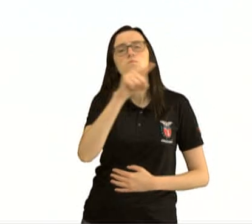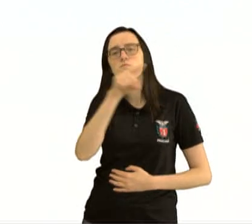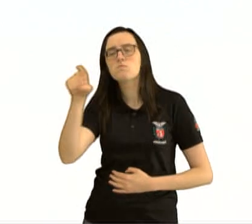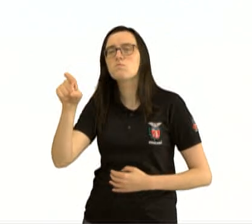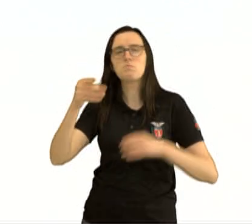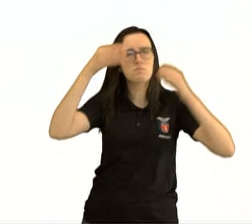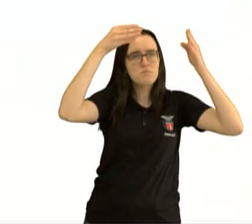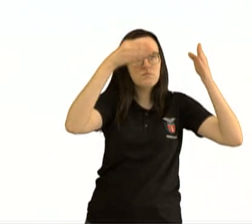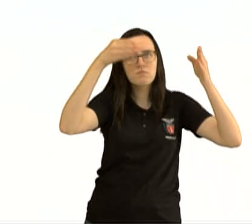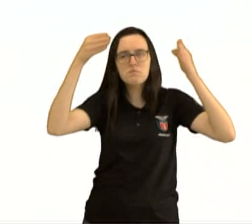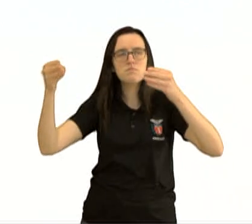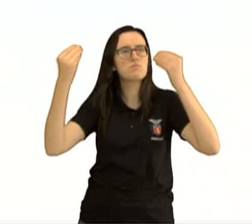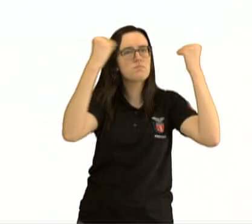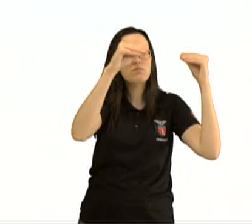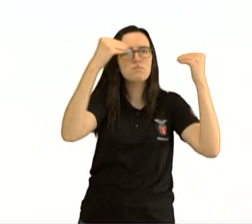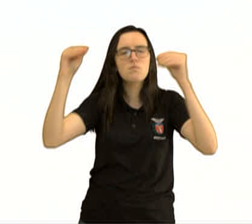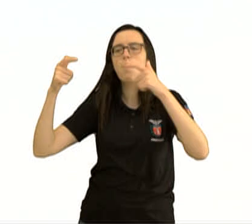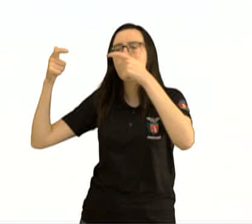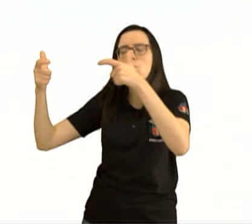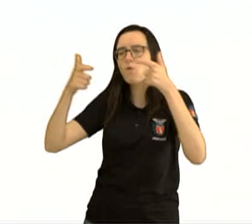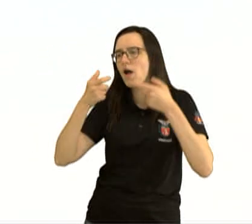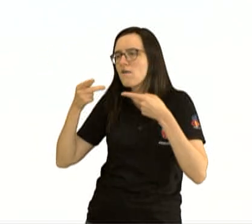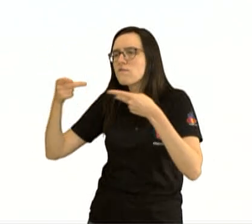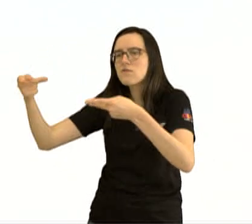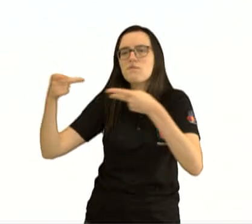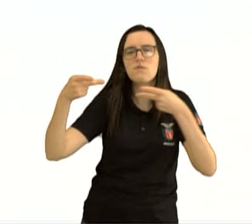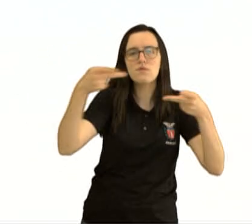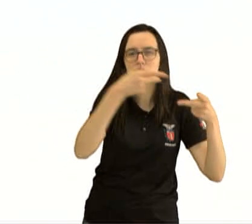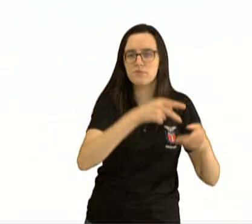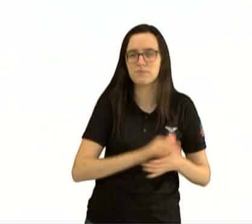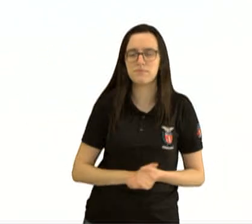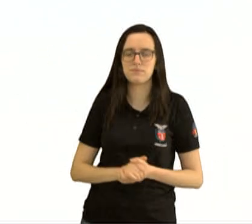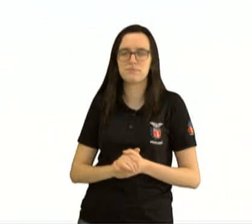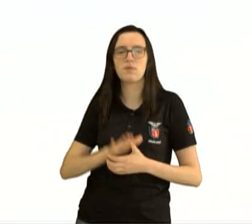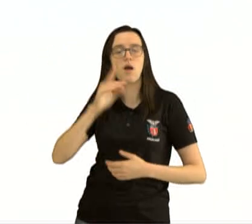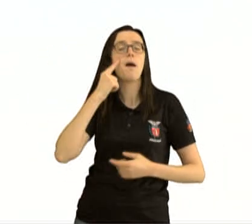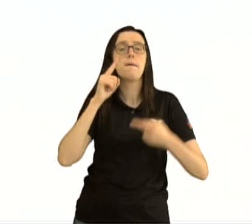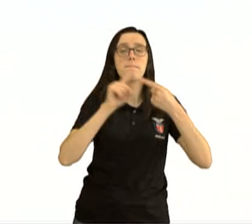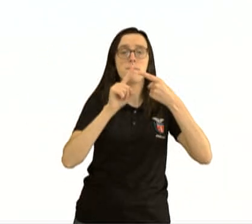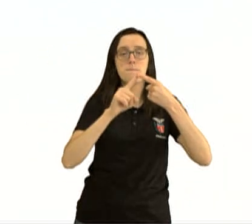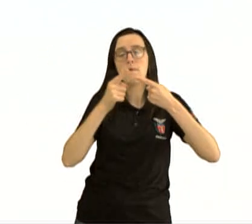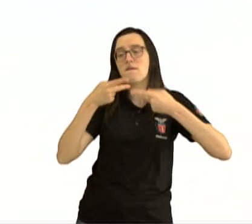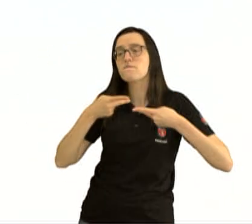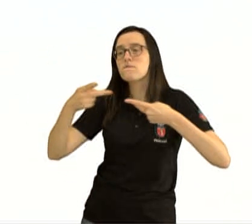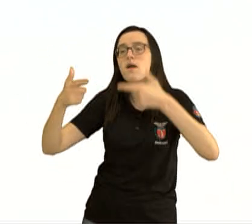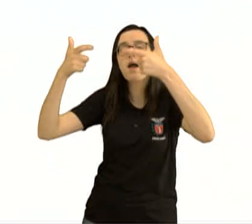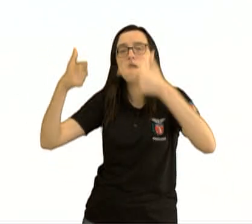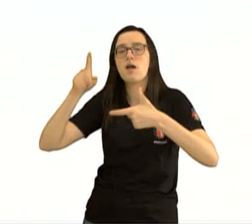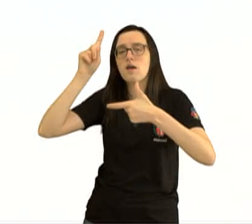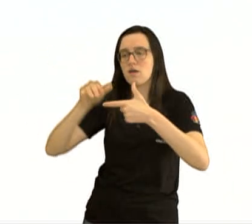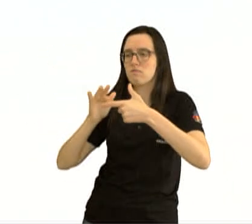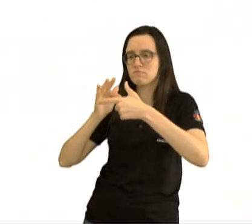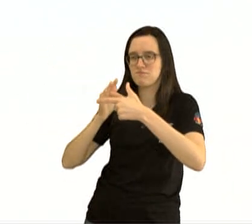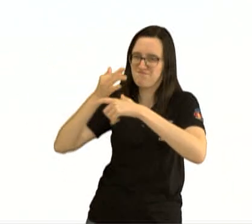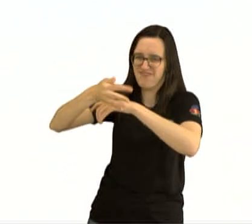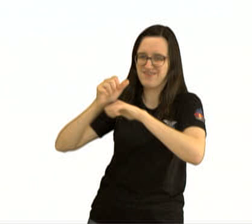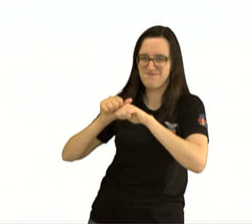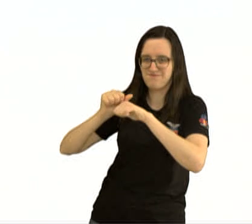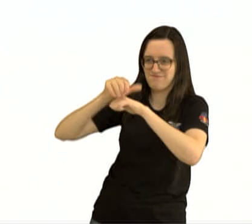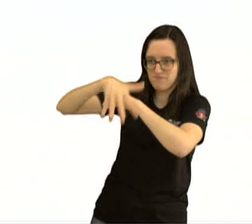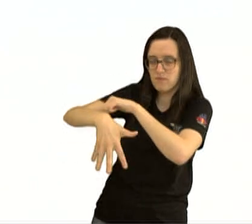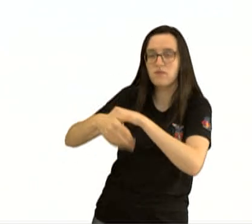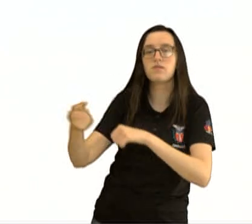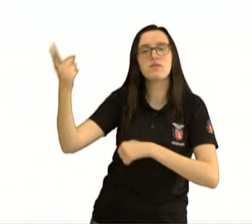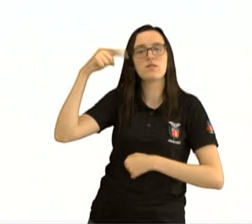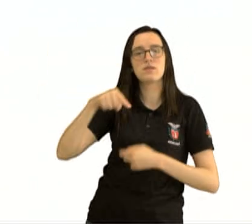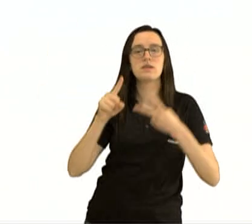ordem os lugares que ela visitou lá. First, Cataratas do Iguaçu. Second, Parque das